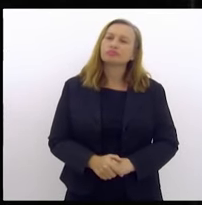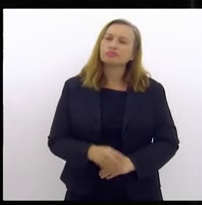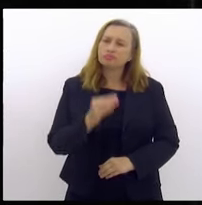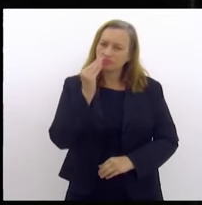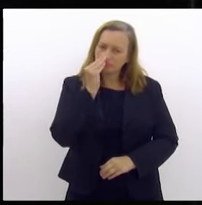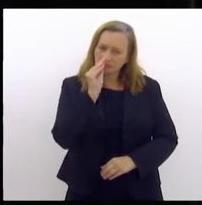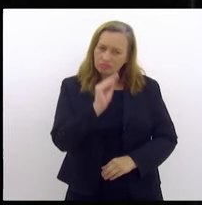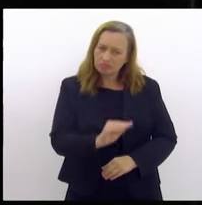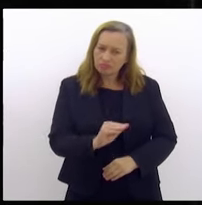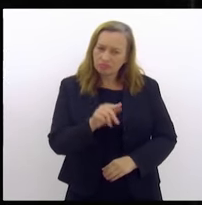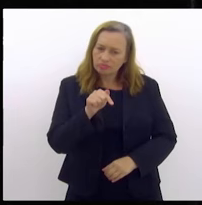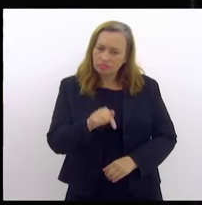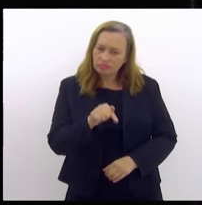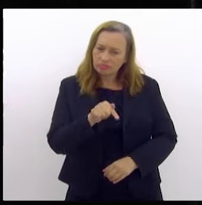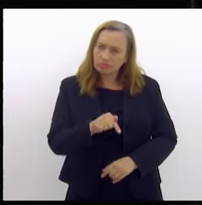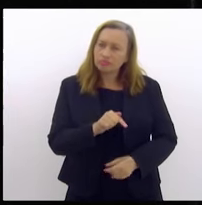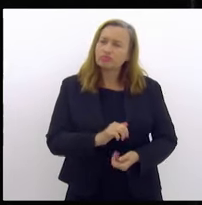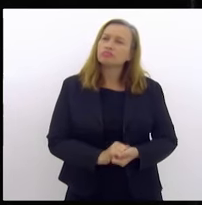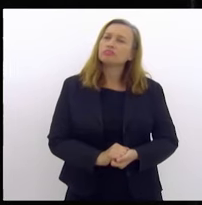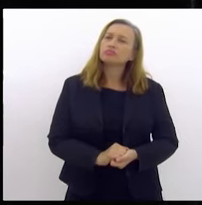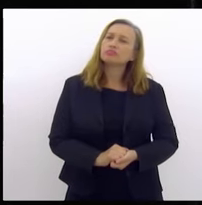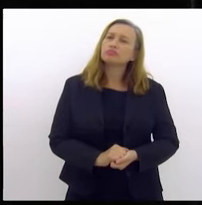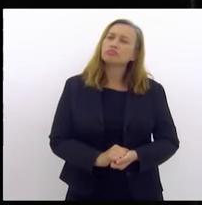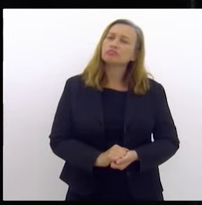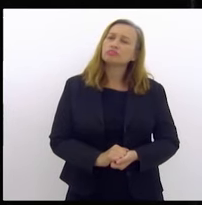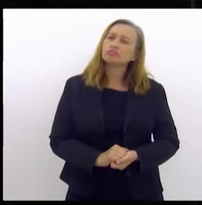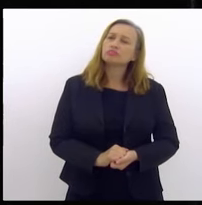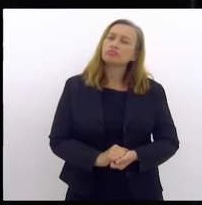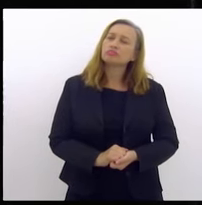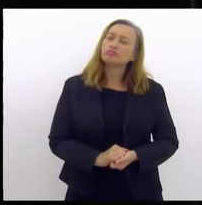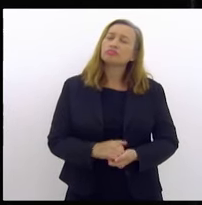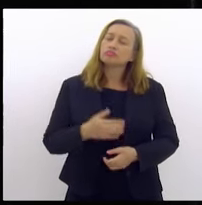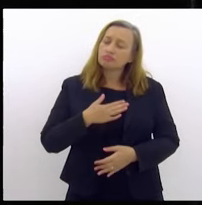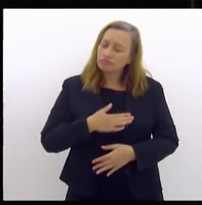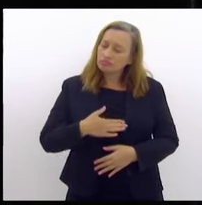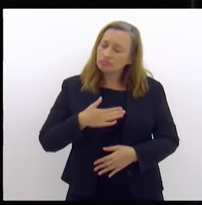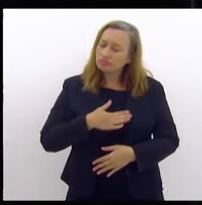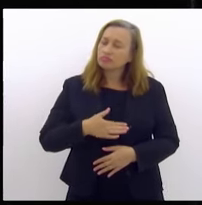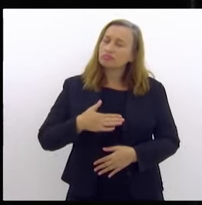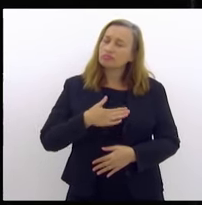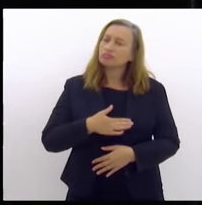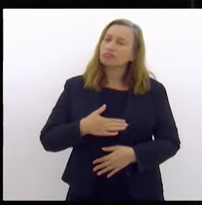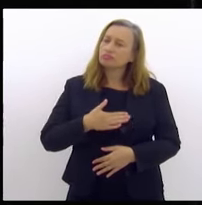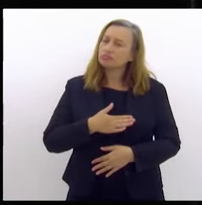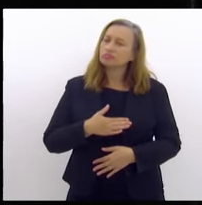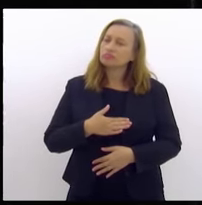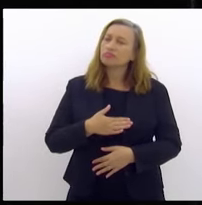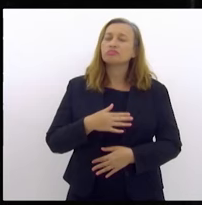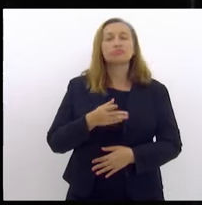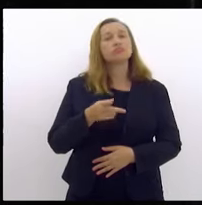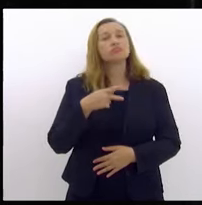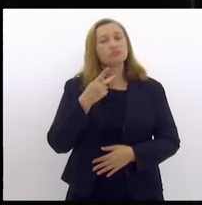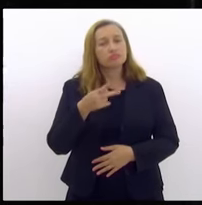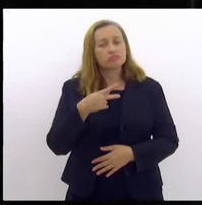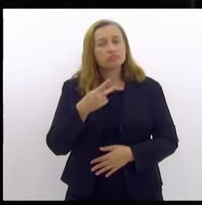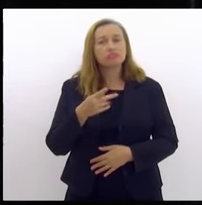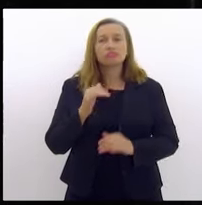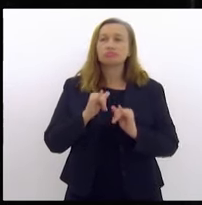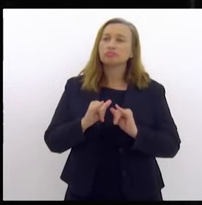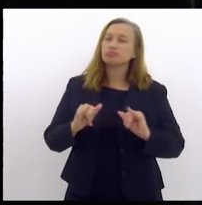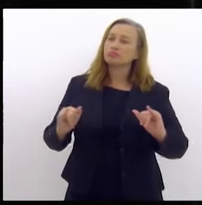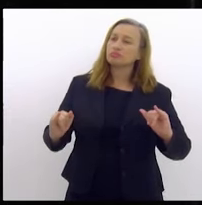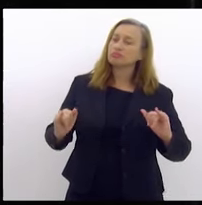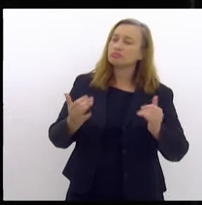esculachado aqui nesse plenário, eu gostaria de reafirmar, de informar